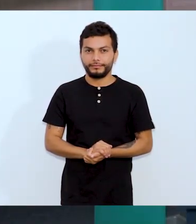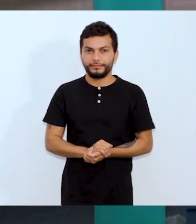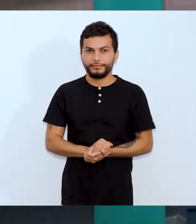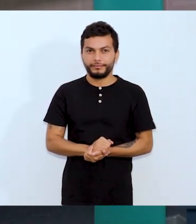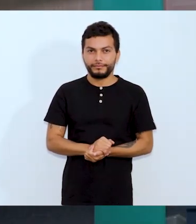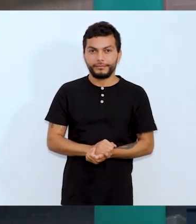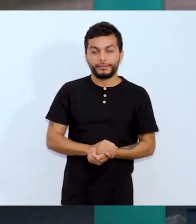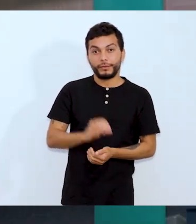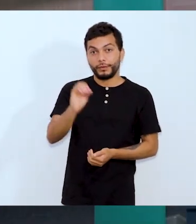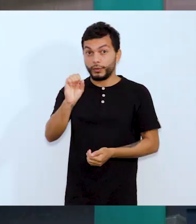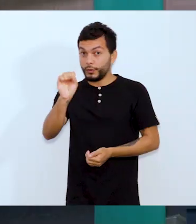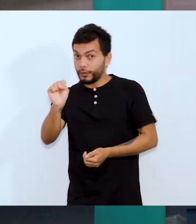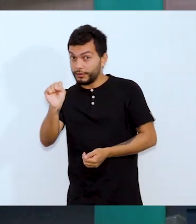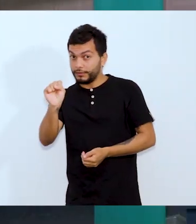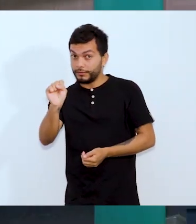sementes